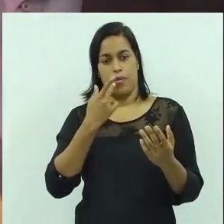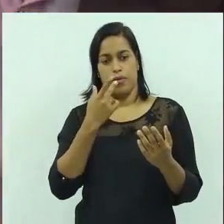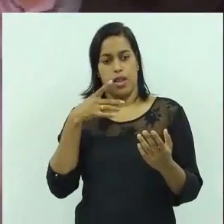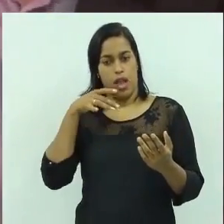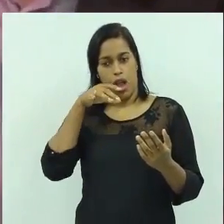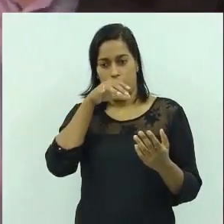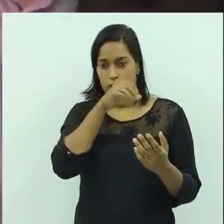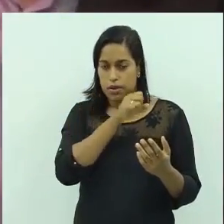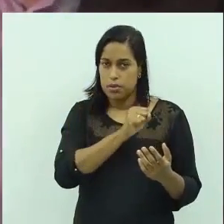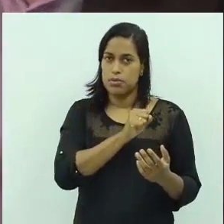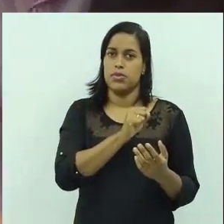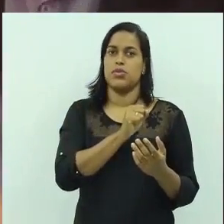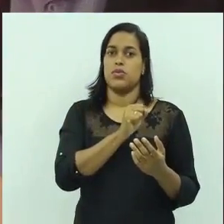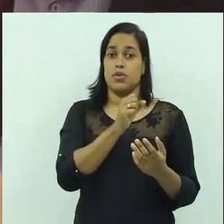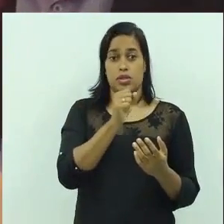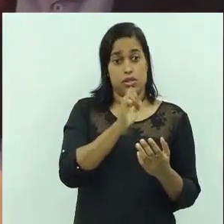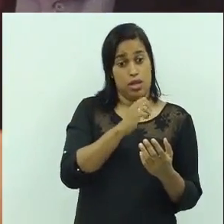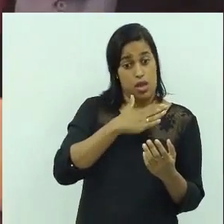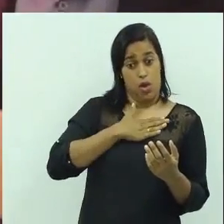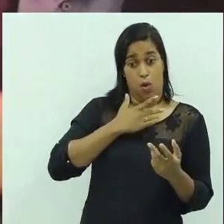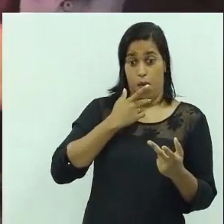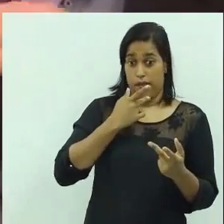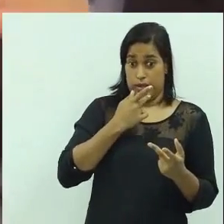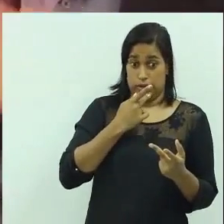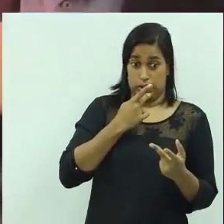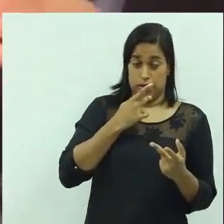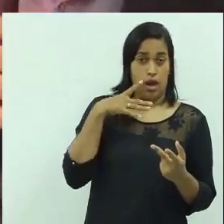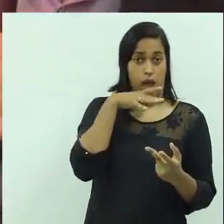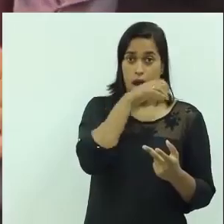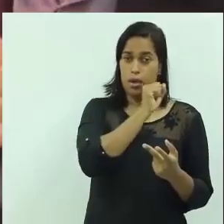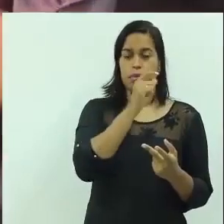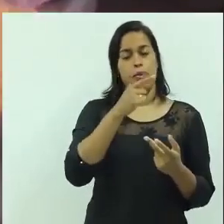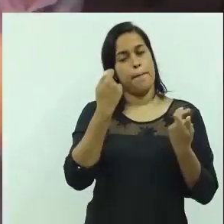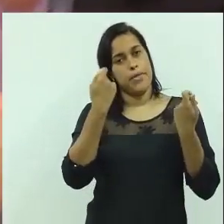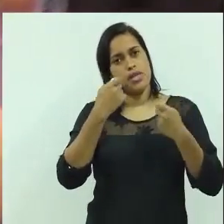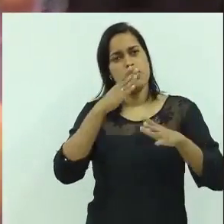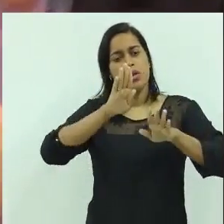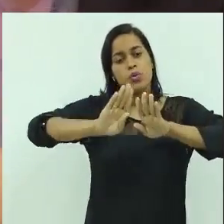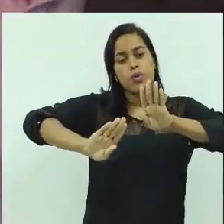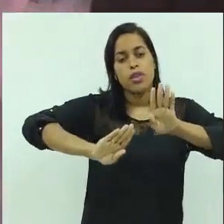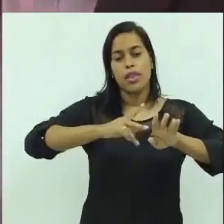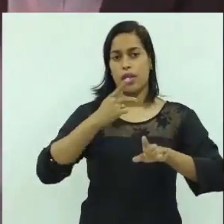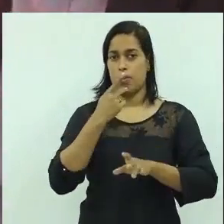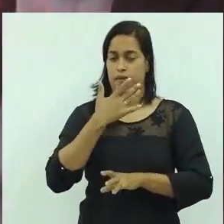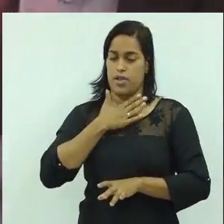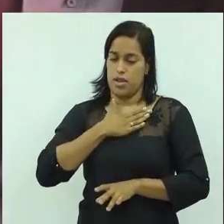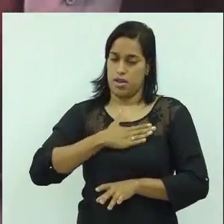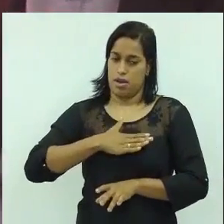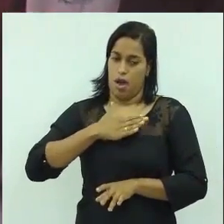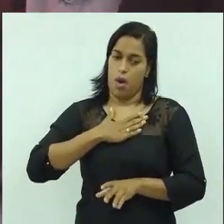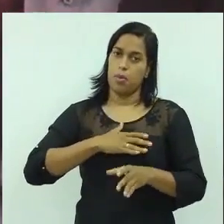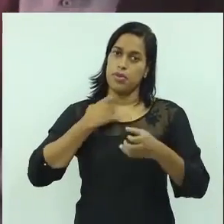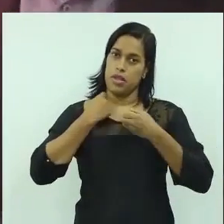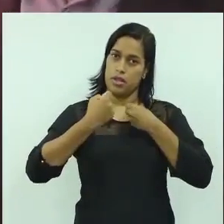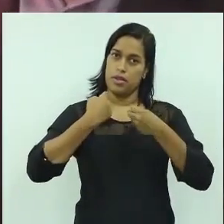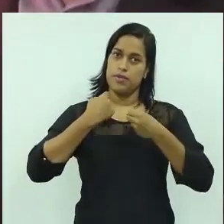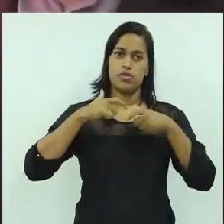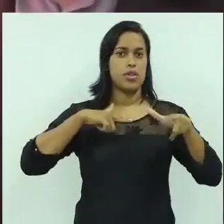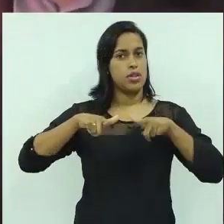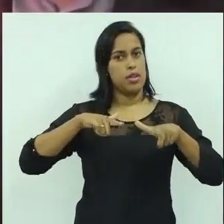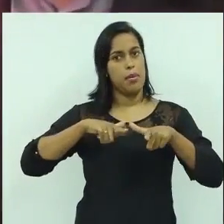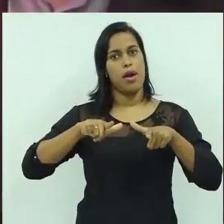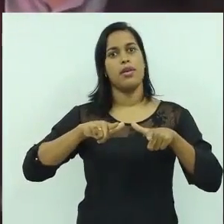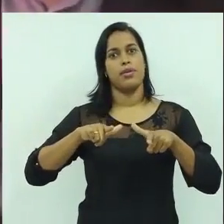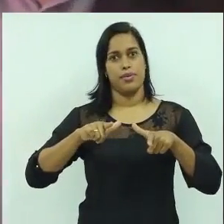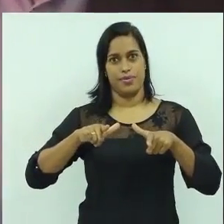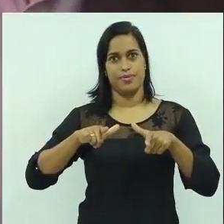tente acelerar um pouco. Se eu tendo a ser no momento de tensão mais rápido, eu vá me policiando e coloque assim, eu vou